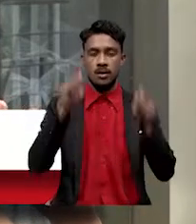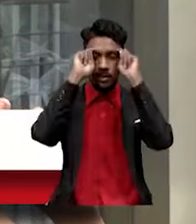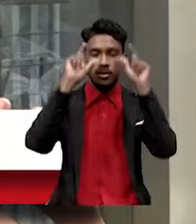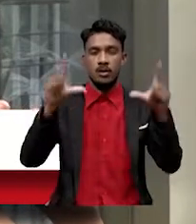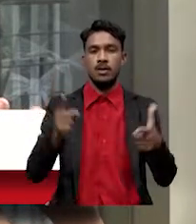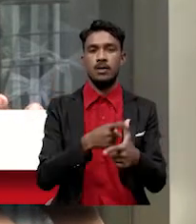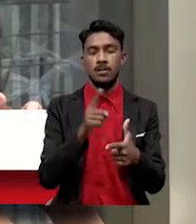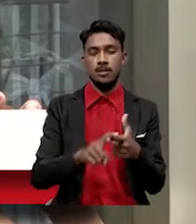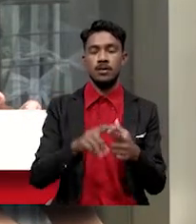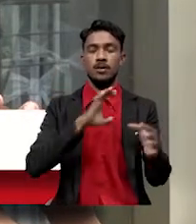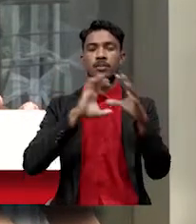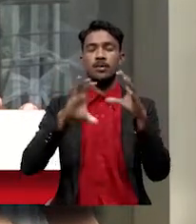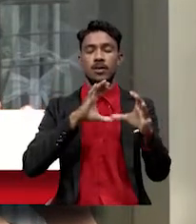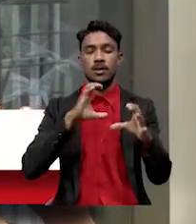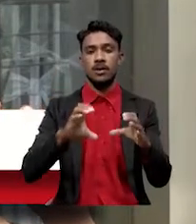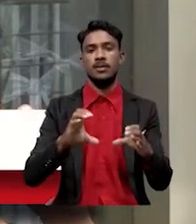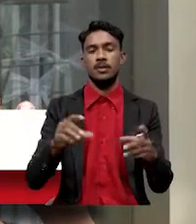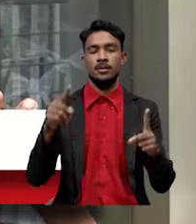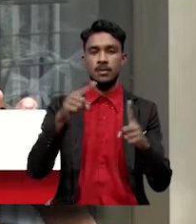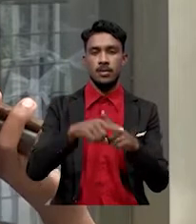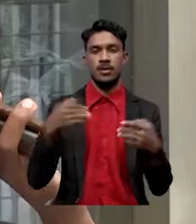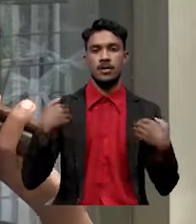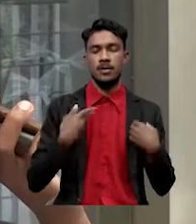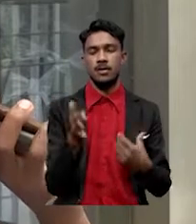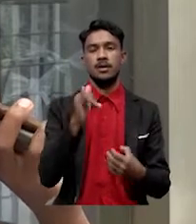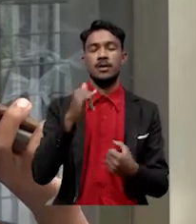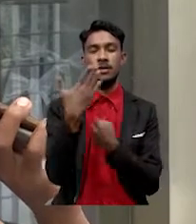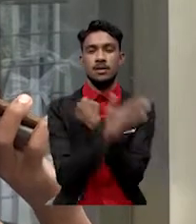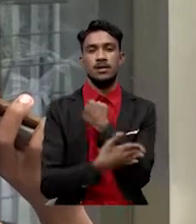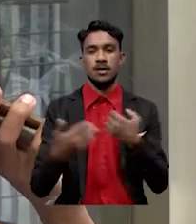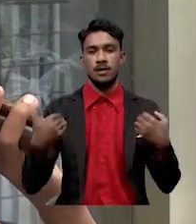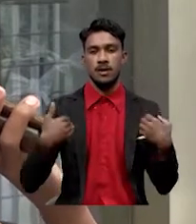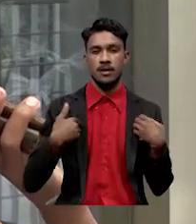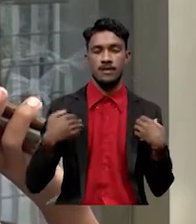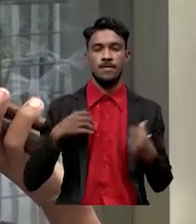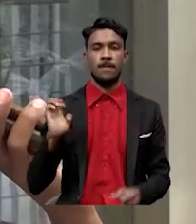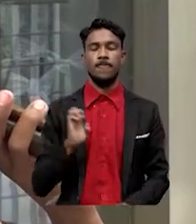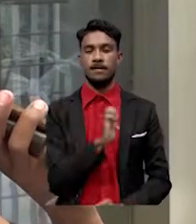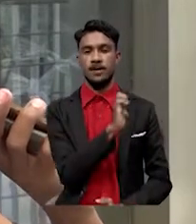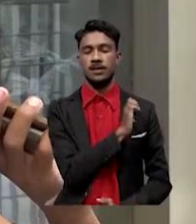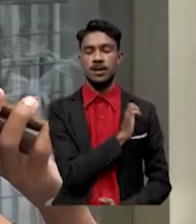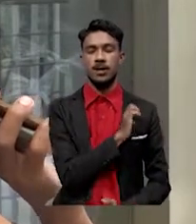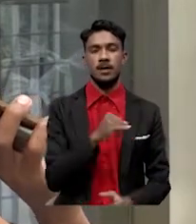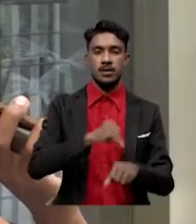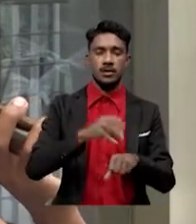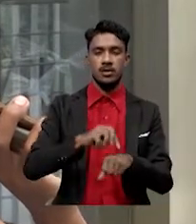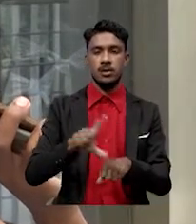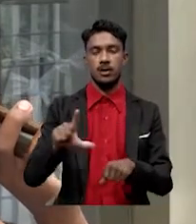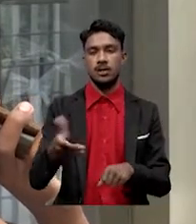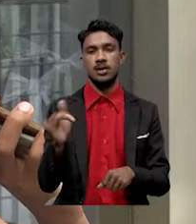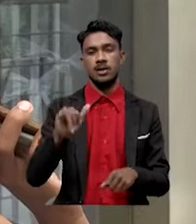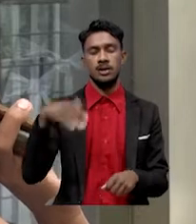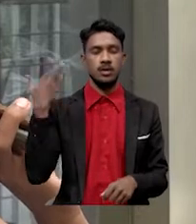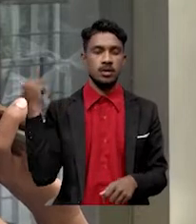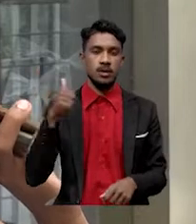vai comunicarmos vai ser na Rain, cara que a agência nacional internacional ser valo, incluímos meio internacional ser na Bema